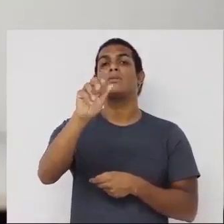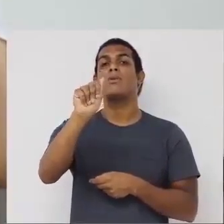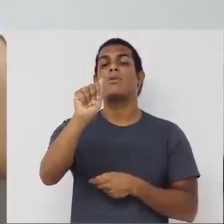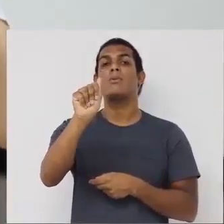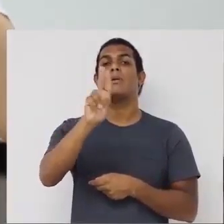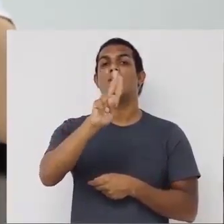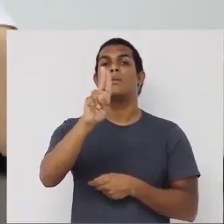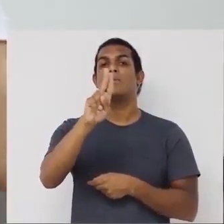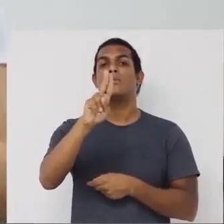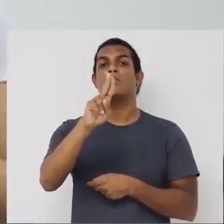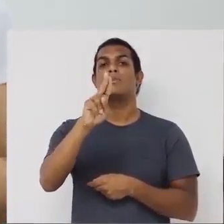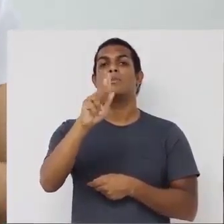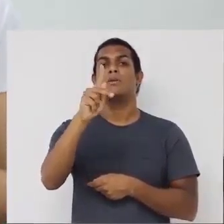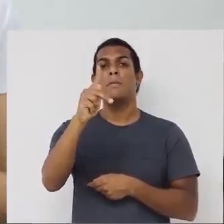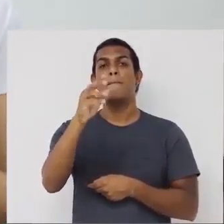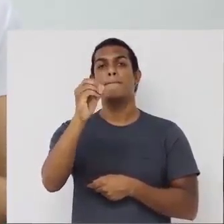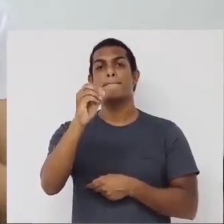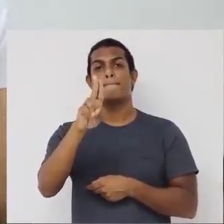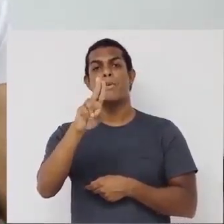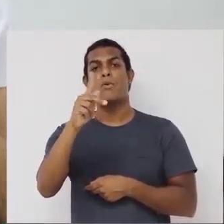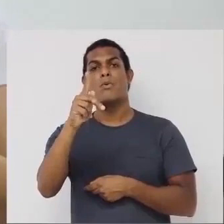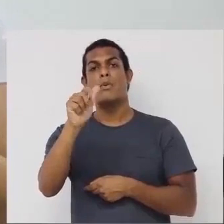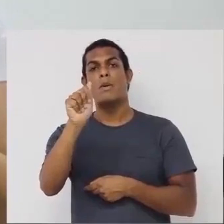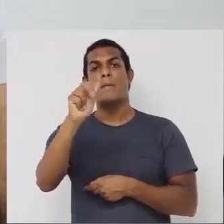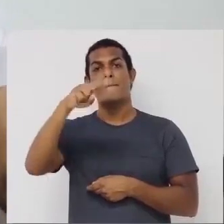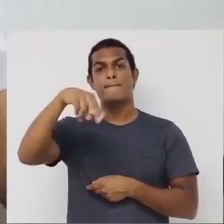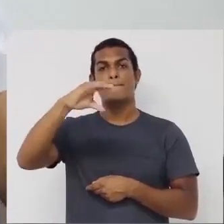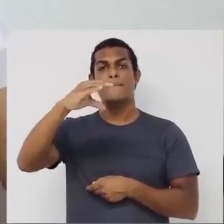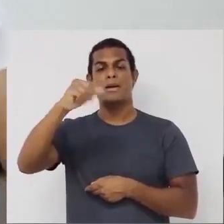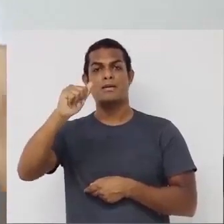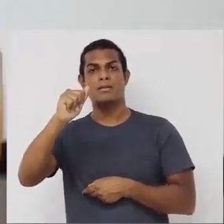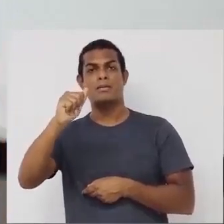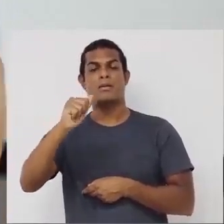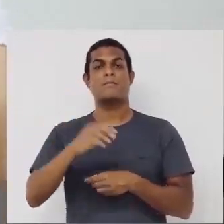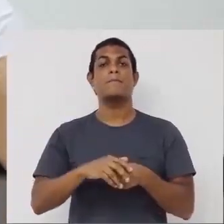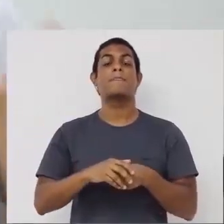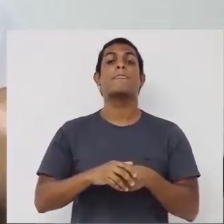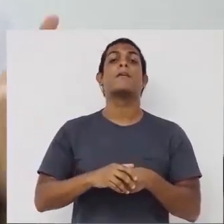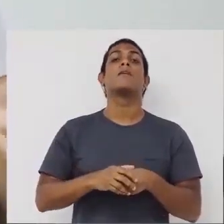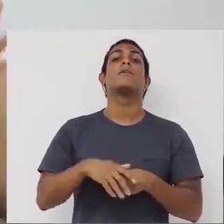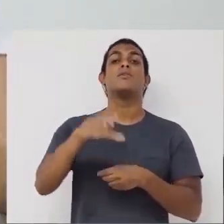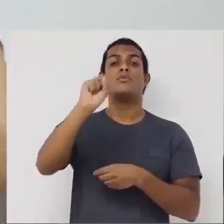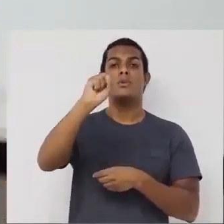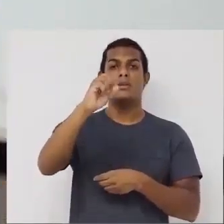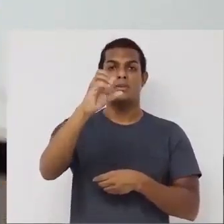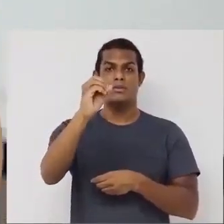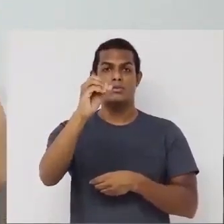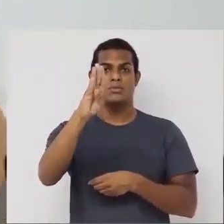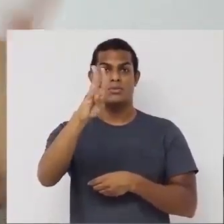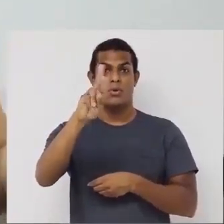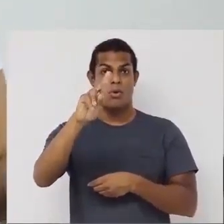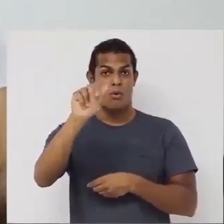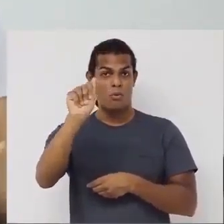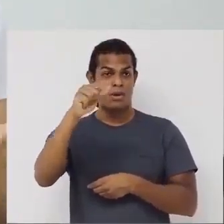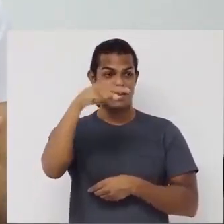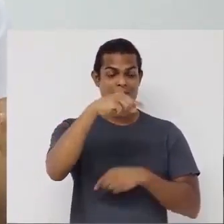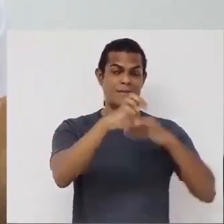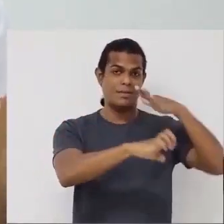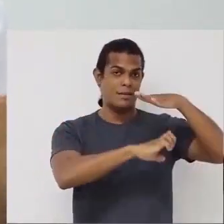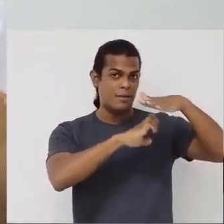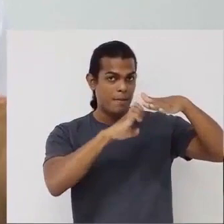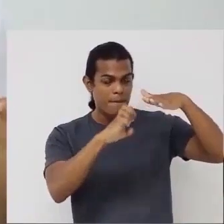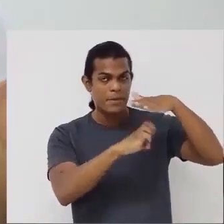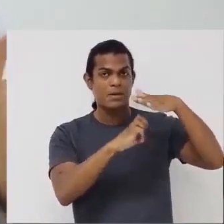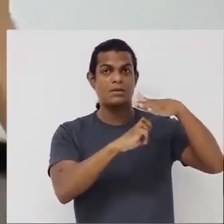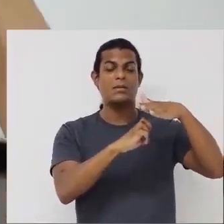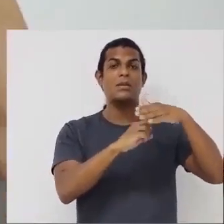lucro. E é atrás desse lucro que a gente vai trabalhar ao longo de todas as competências desse módulo